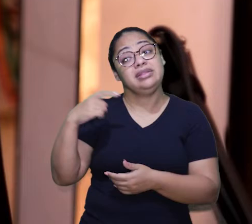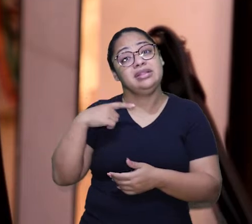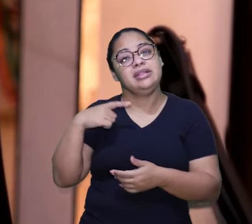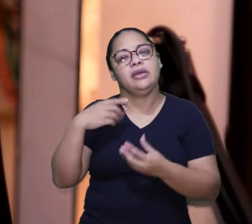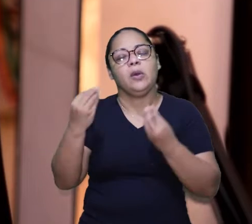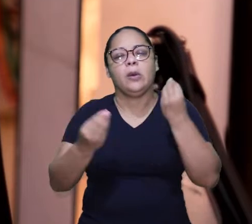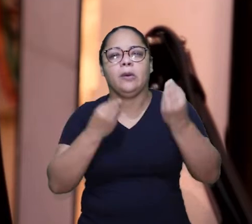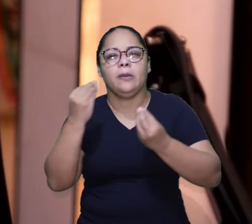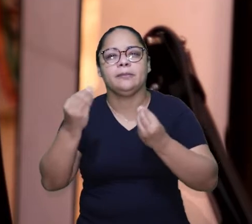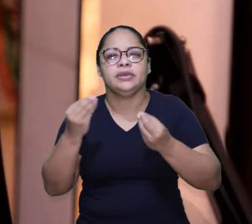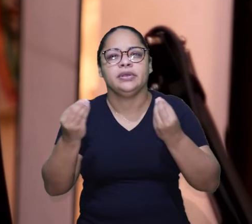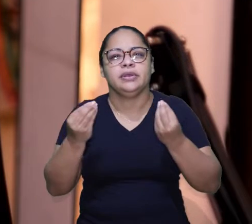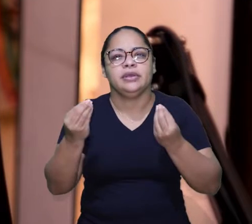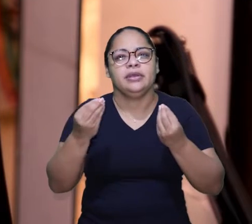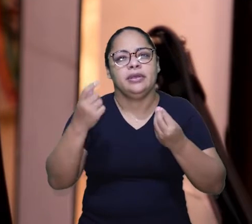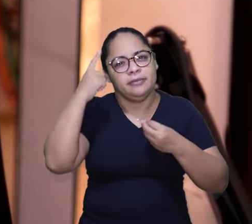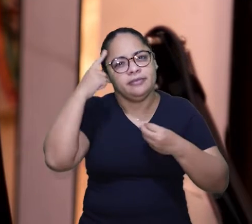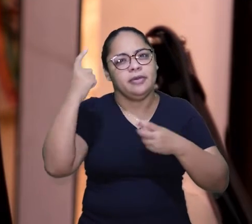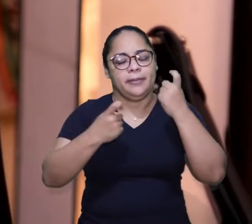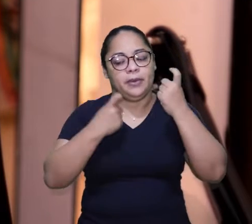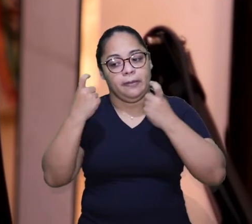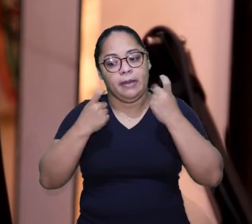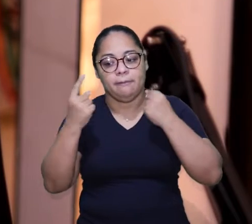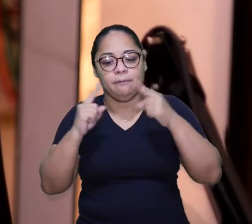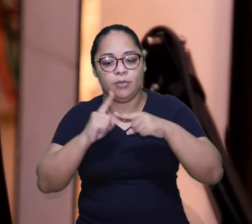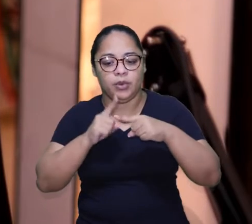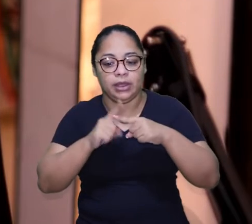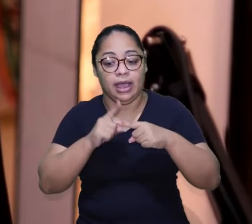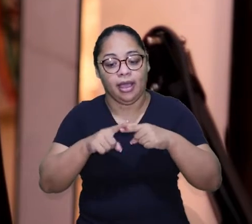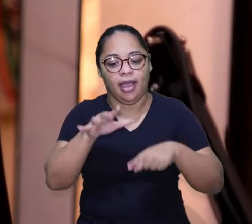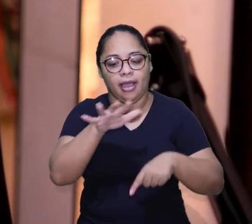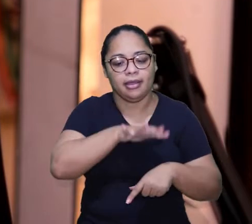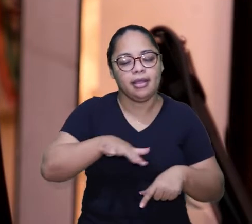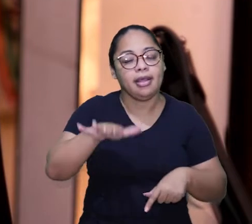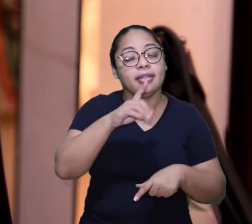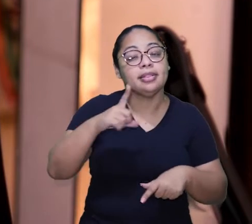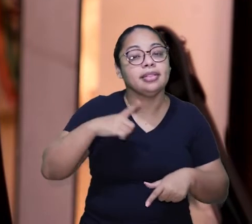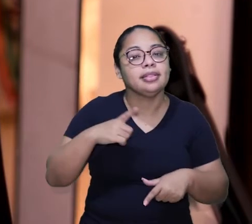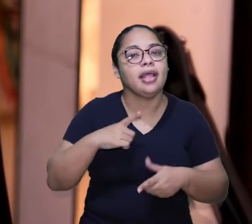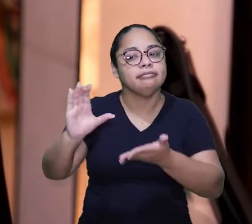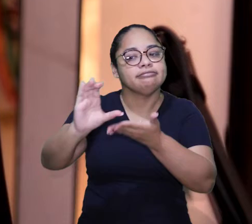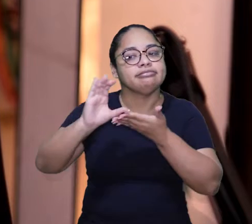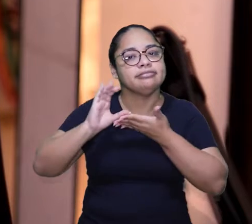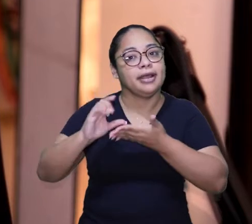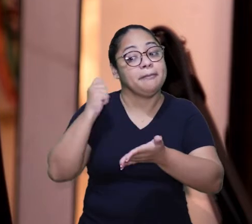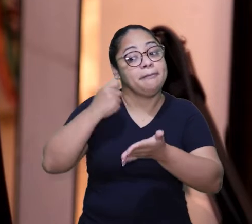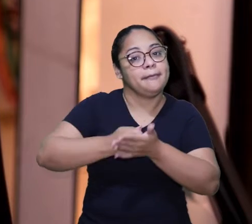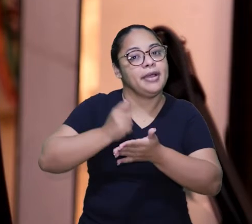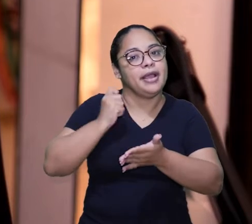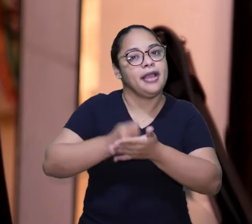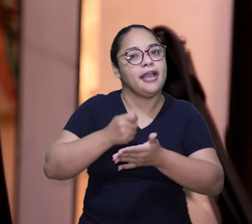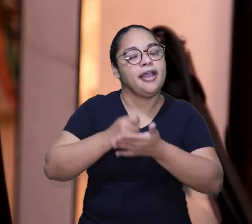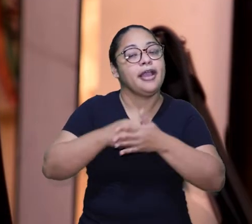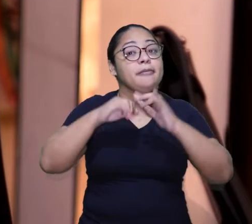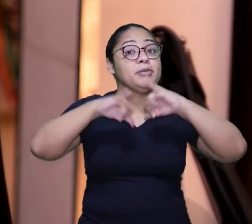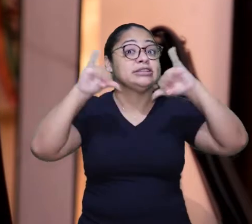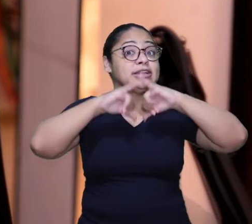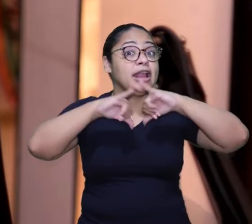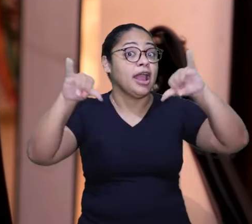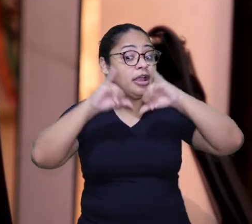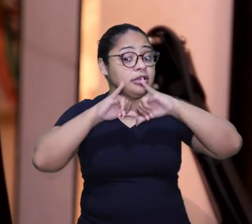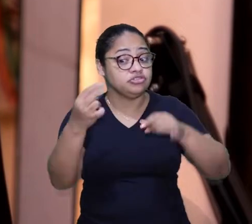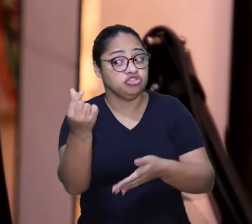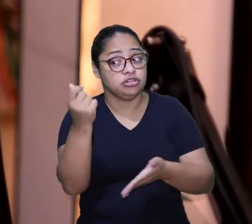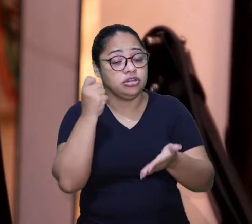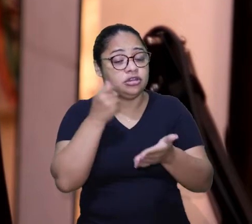por essa questão comercial tá eu falei pô Vou ficar aqui porque aqui eu tô conseguindo minhas publins tá tá confortável mas